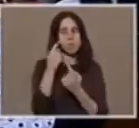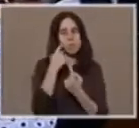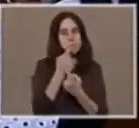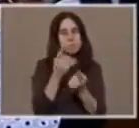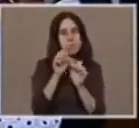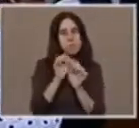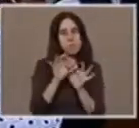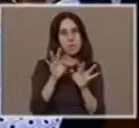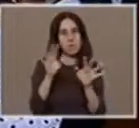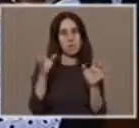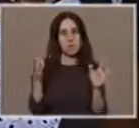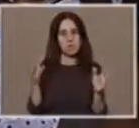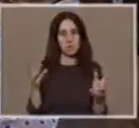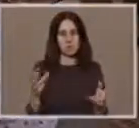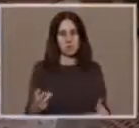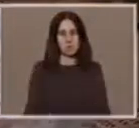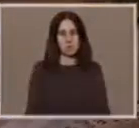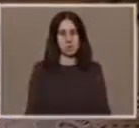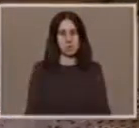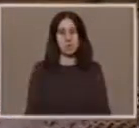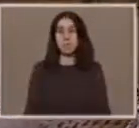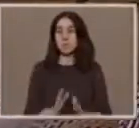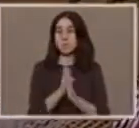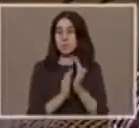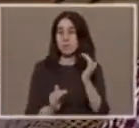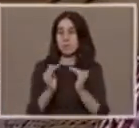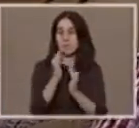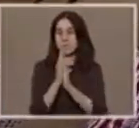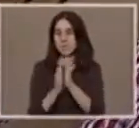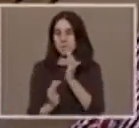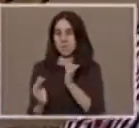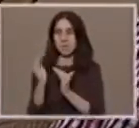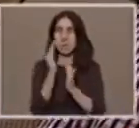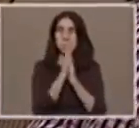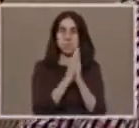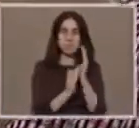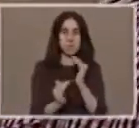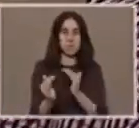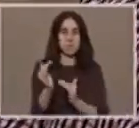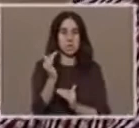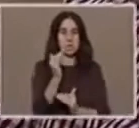Oh,